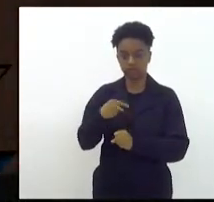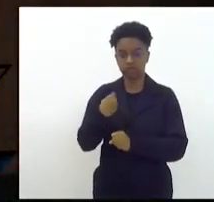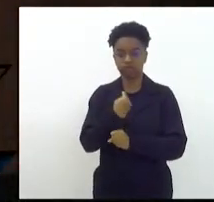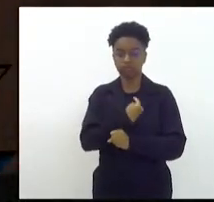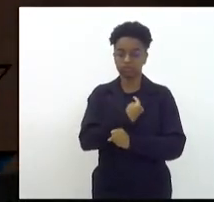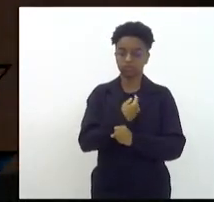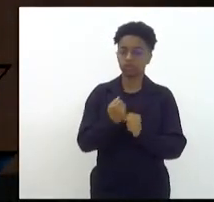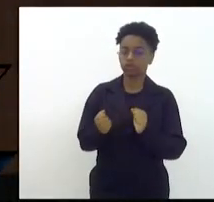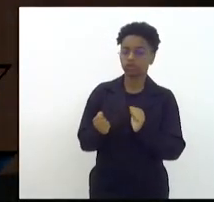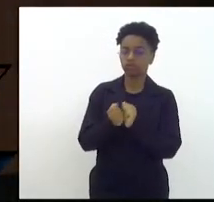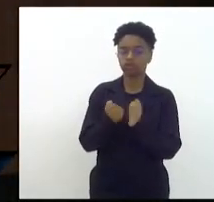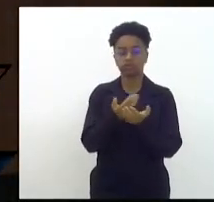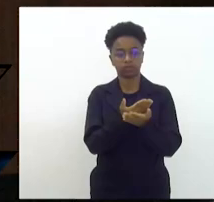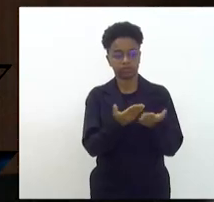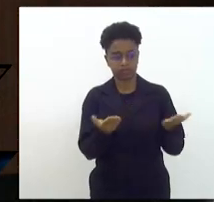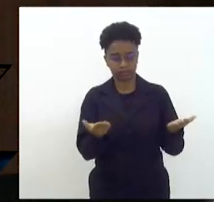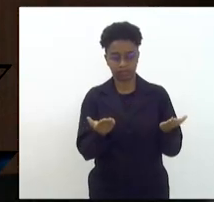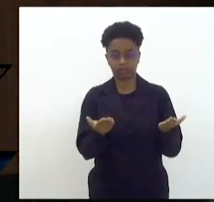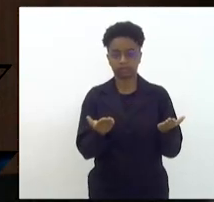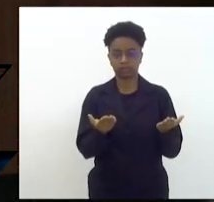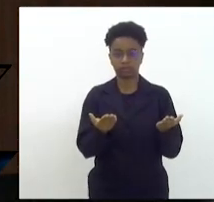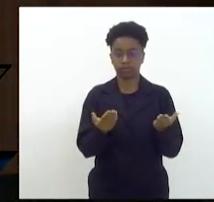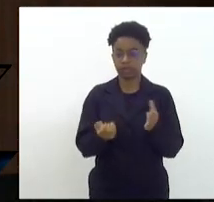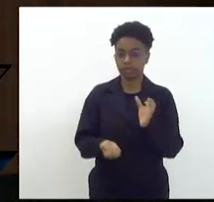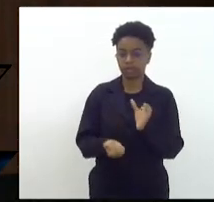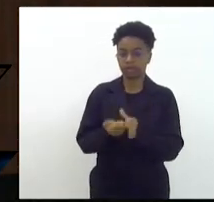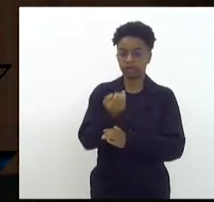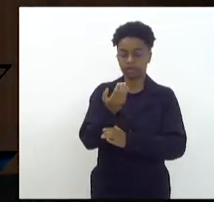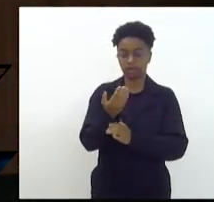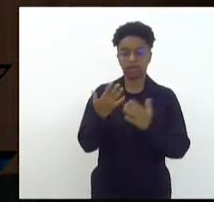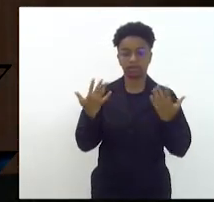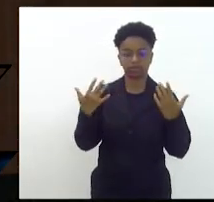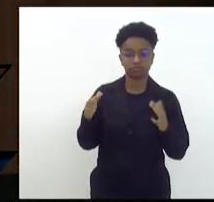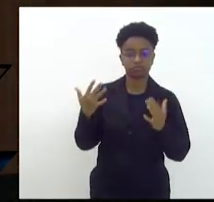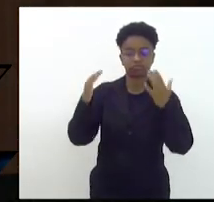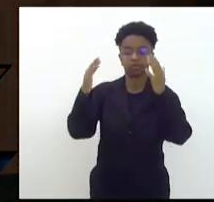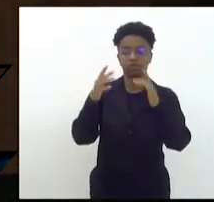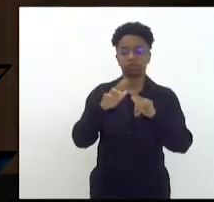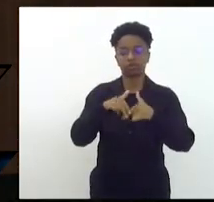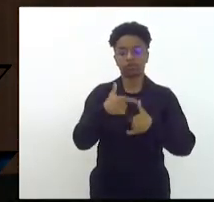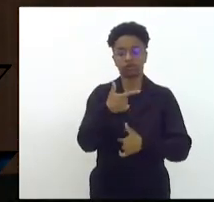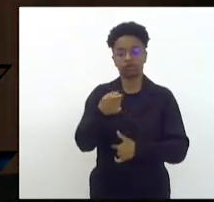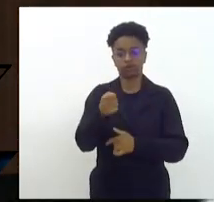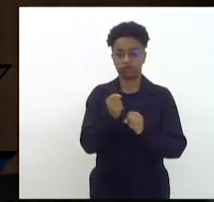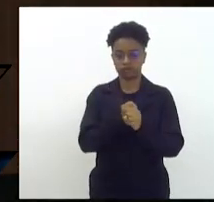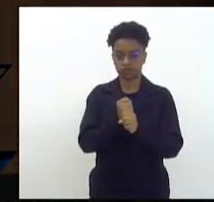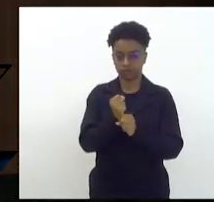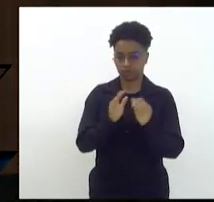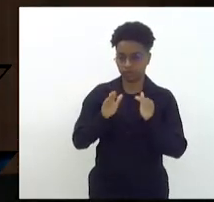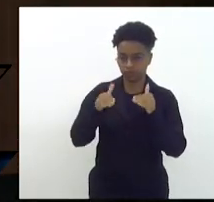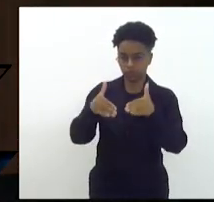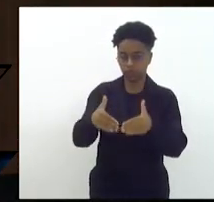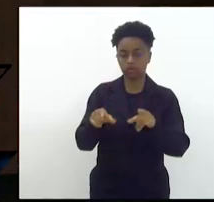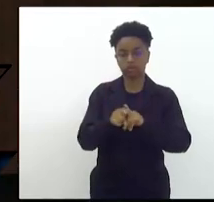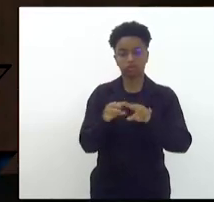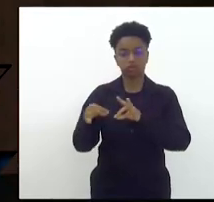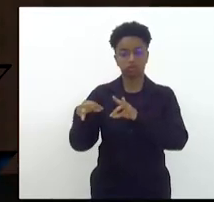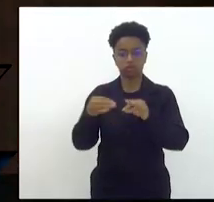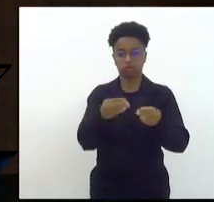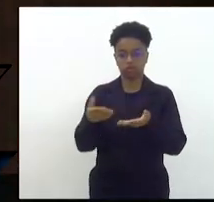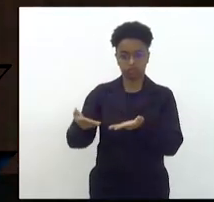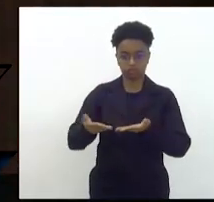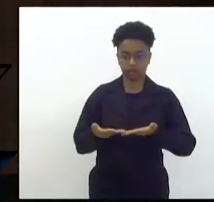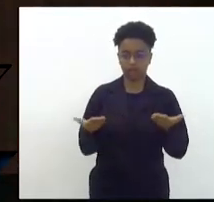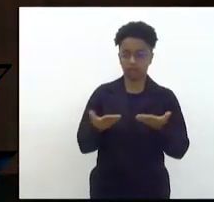realizando junto com vossa excelência uma em comemoração aos 20 anos do fórum e todos estão convidados